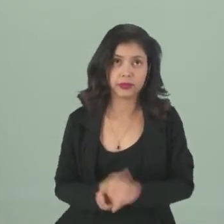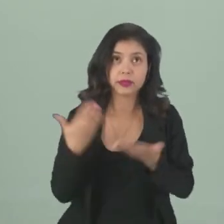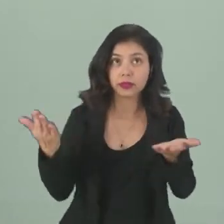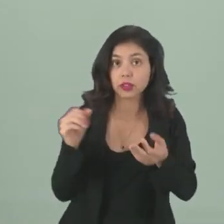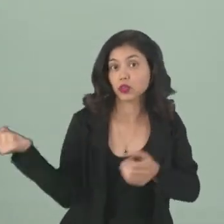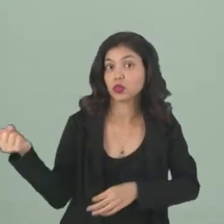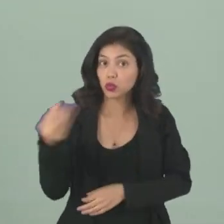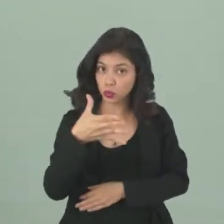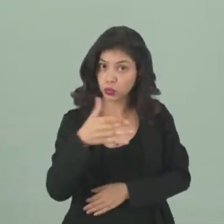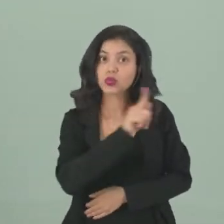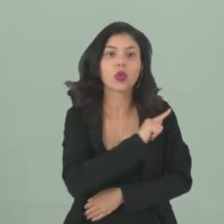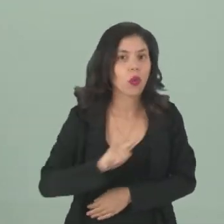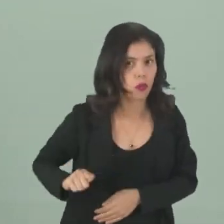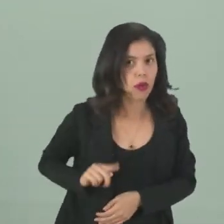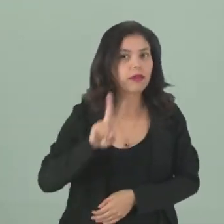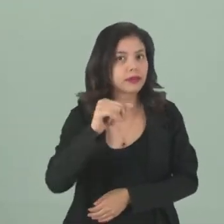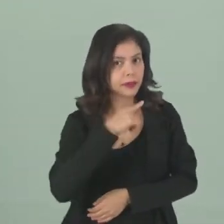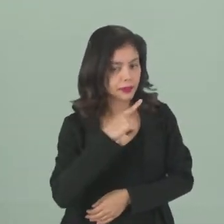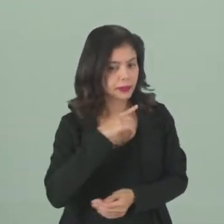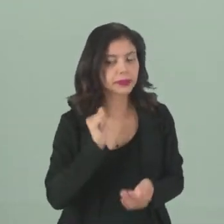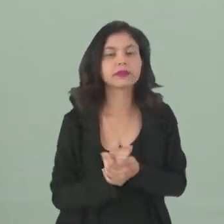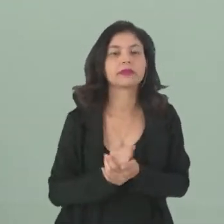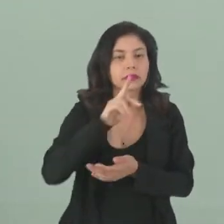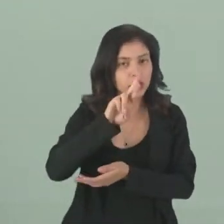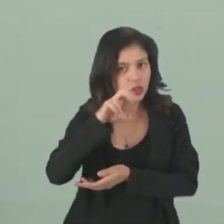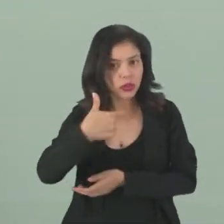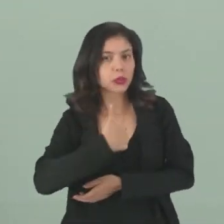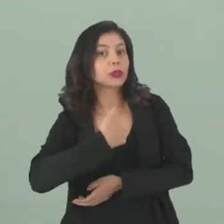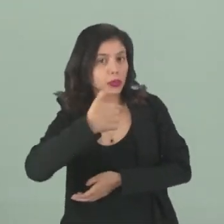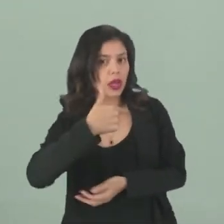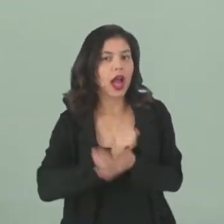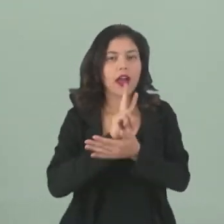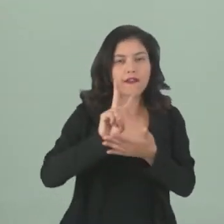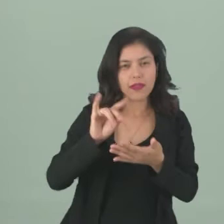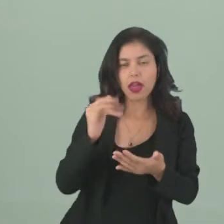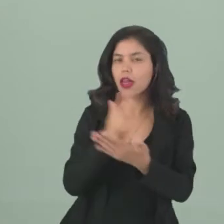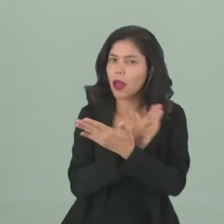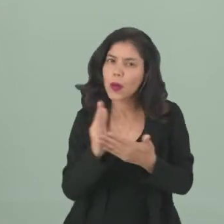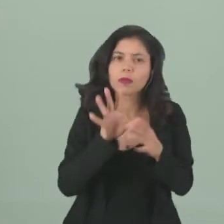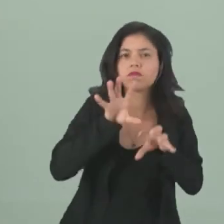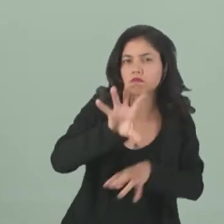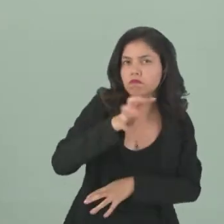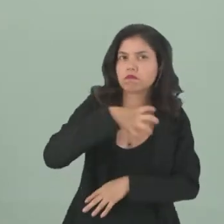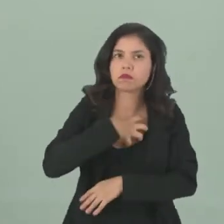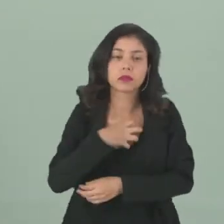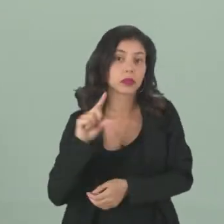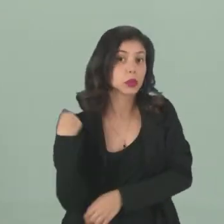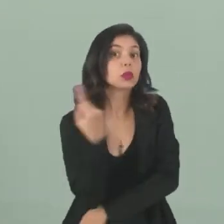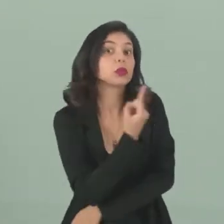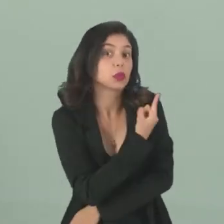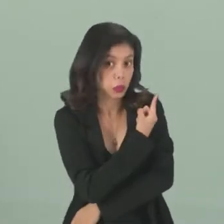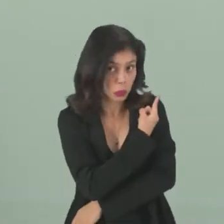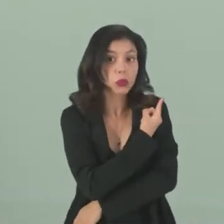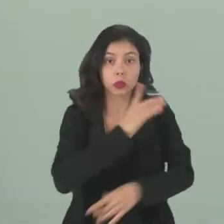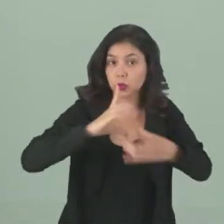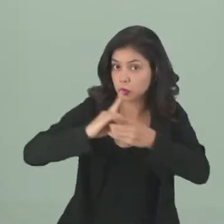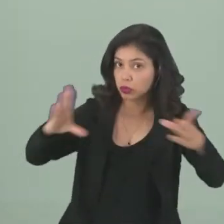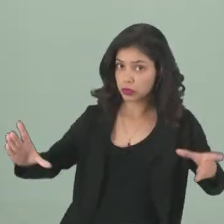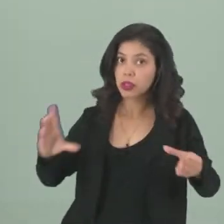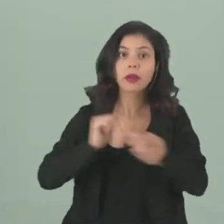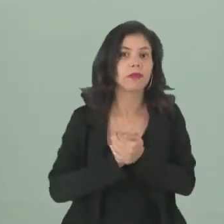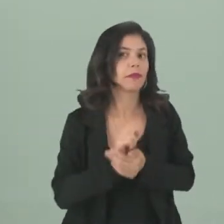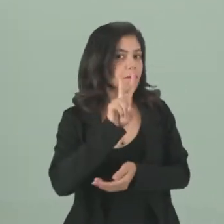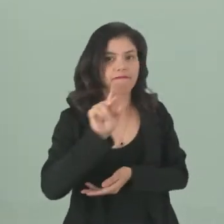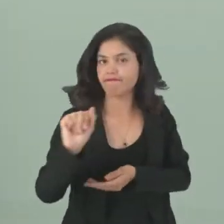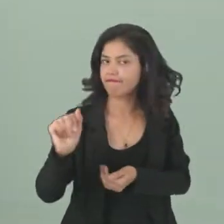esse novo governo, seria esse governo de Getúlio Vargas, a gente vai ter alguns momentos também em que a nossa democracia ela